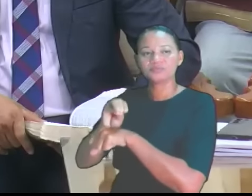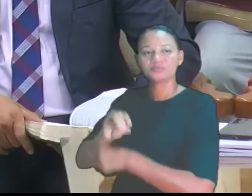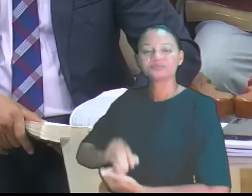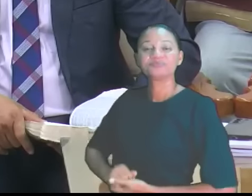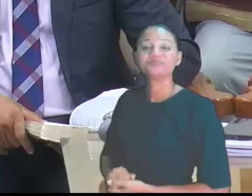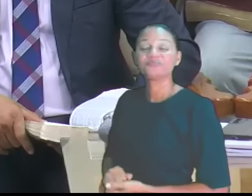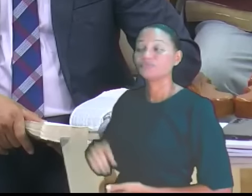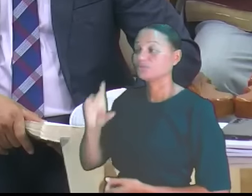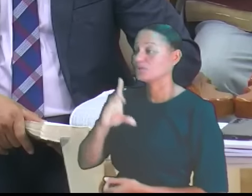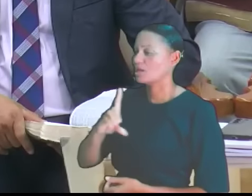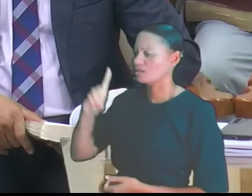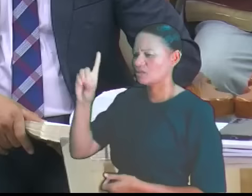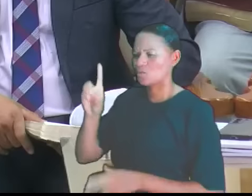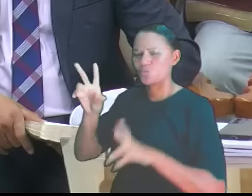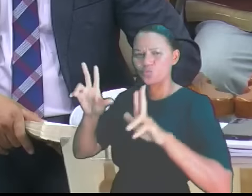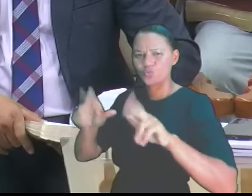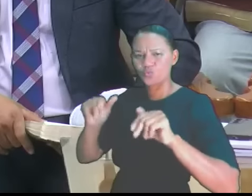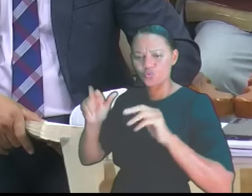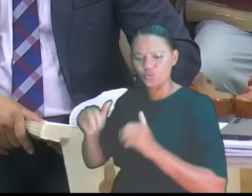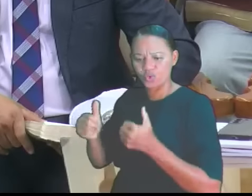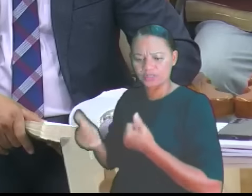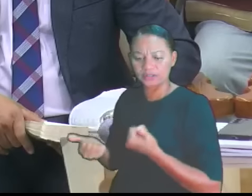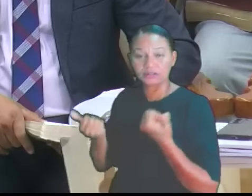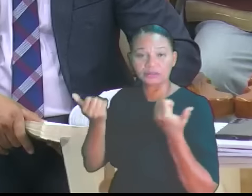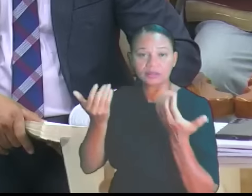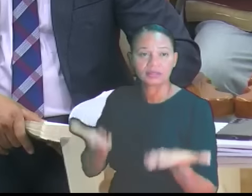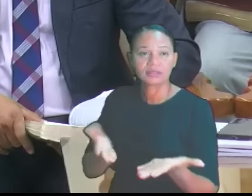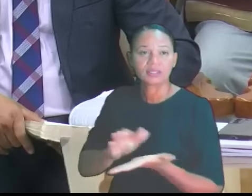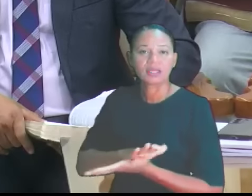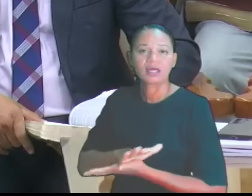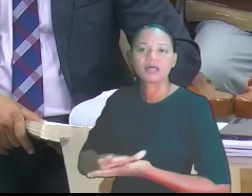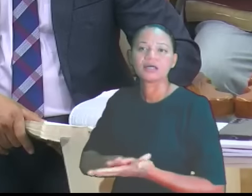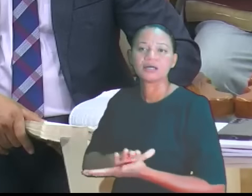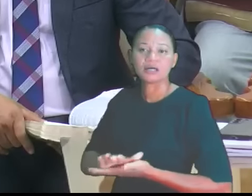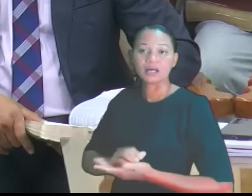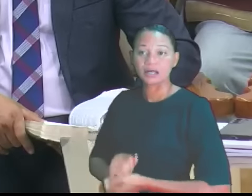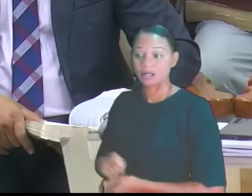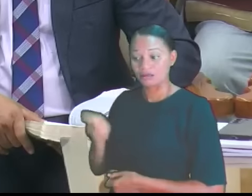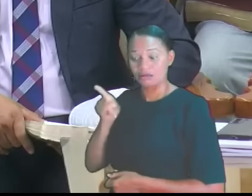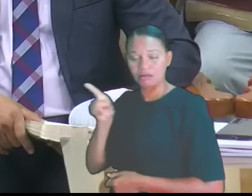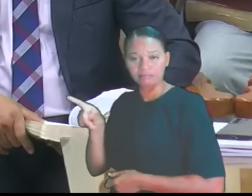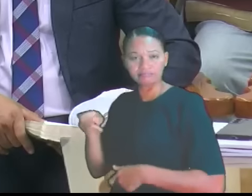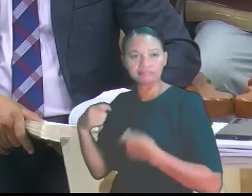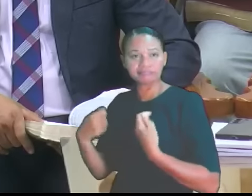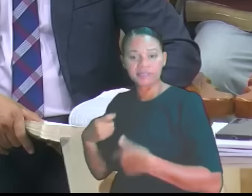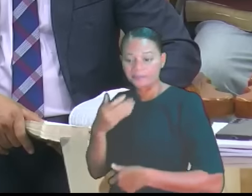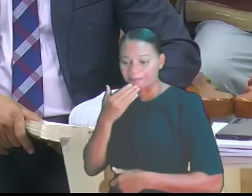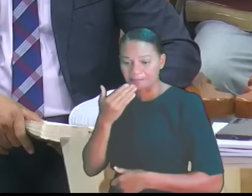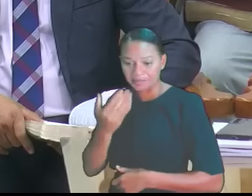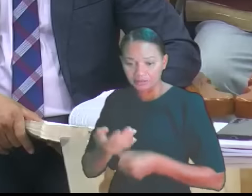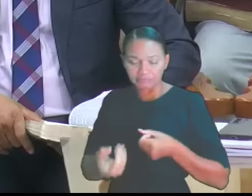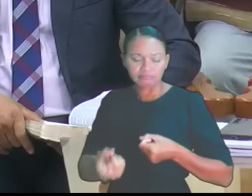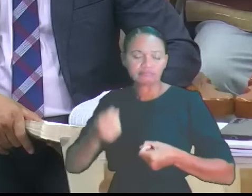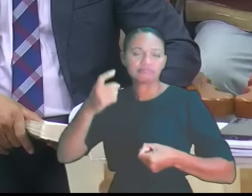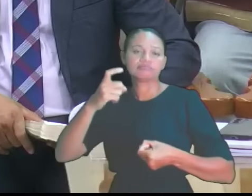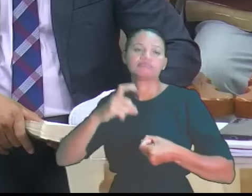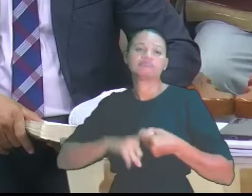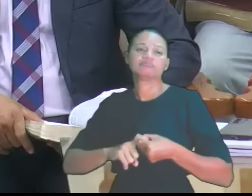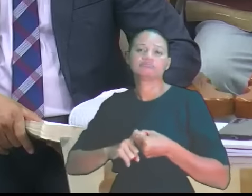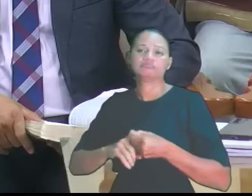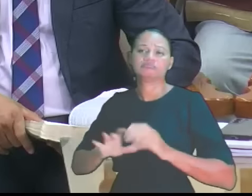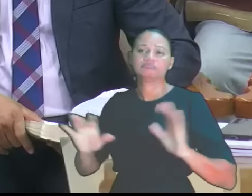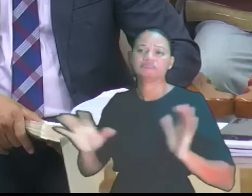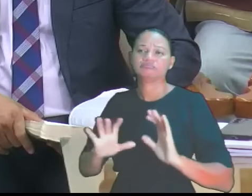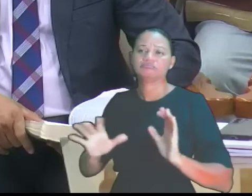é que Deus nunca nos dará nada que, se Ele precisar pedir de volta, nós não